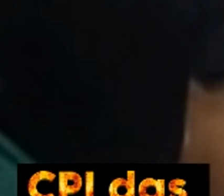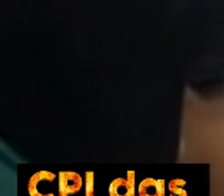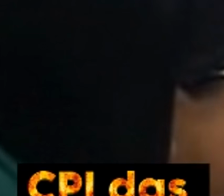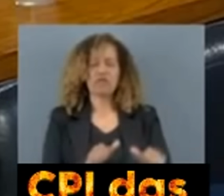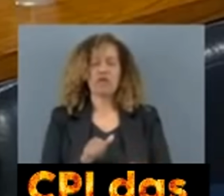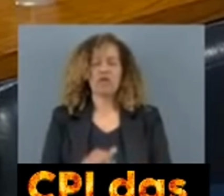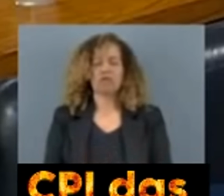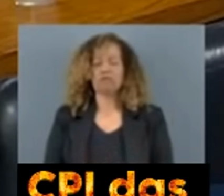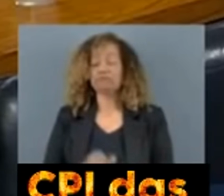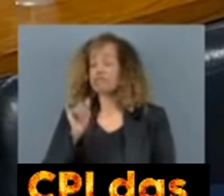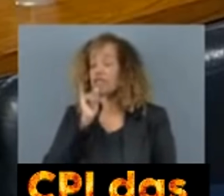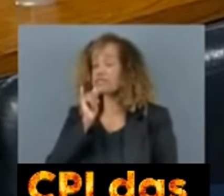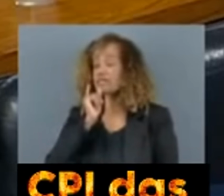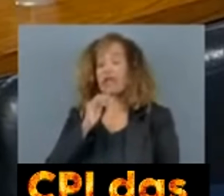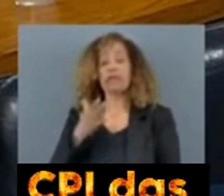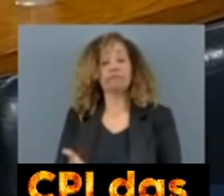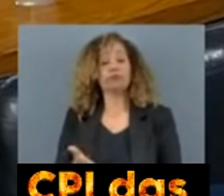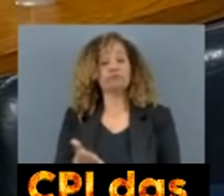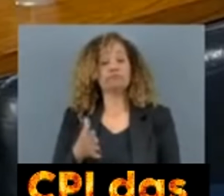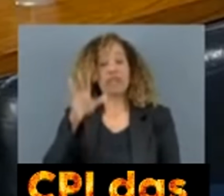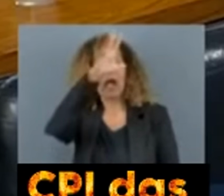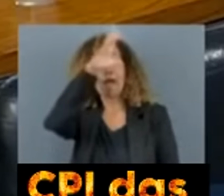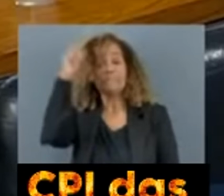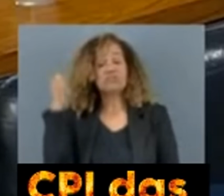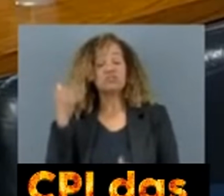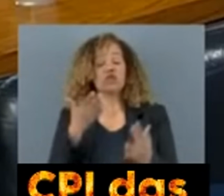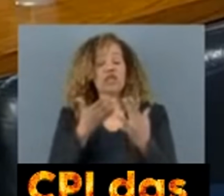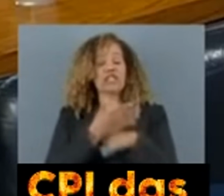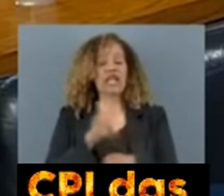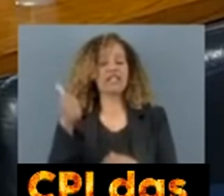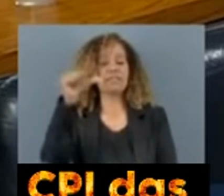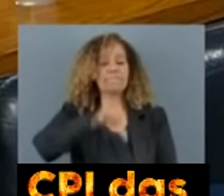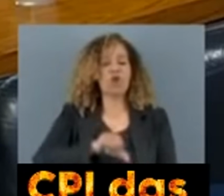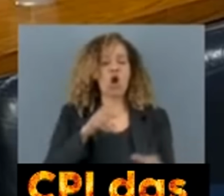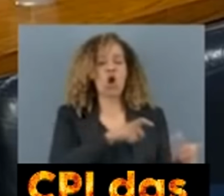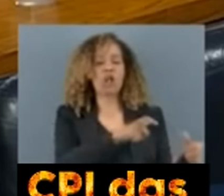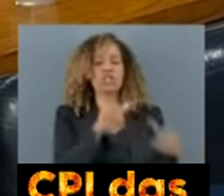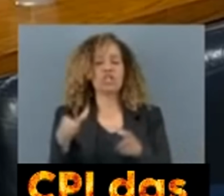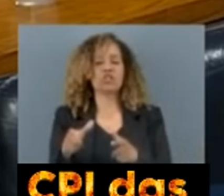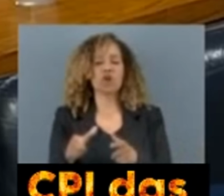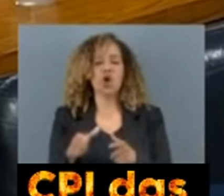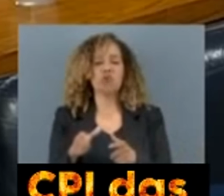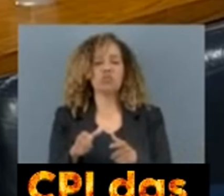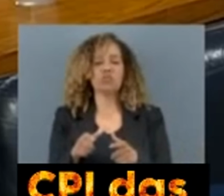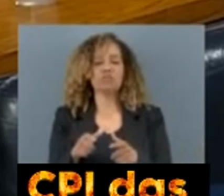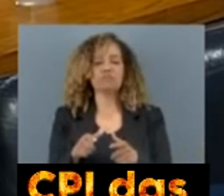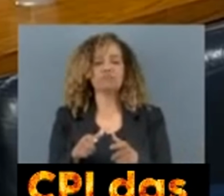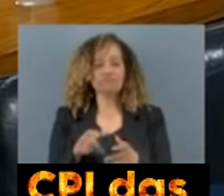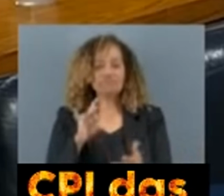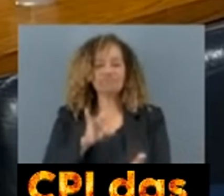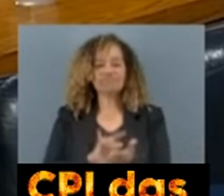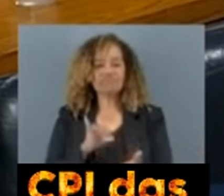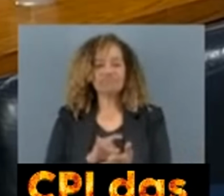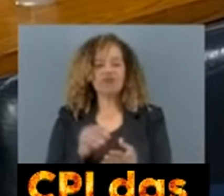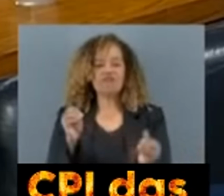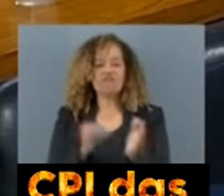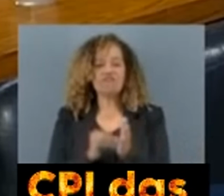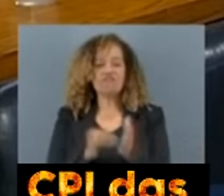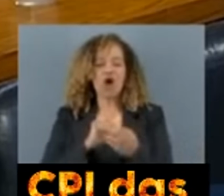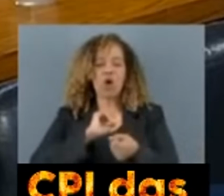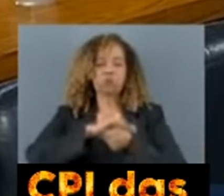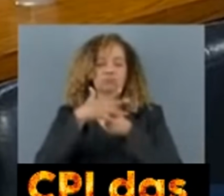exemplo? A Amazônia está entre os piores territórios no ranking de falta de